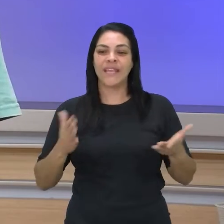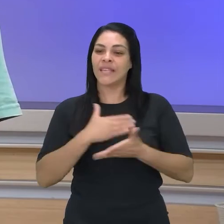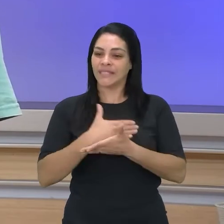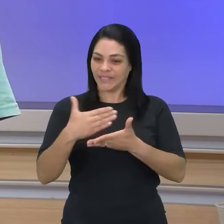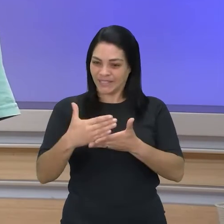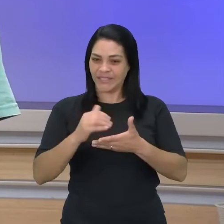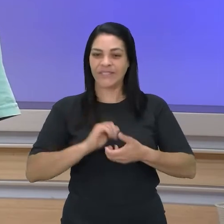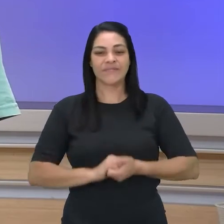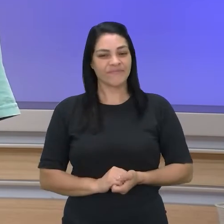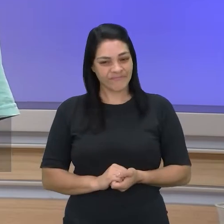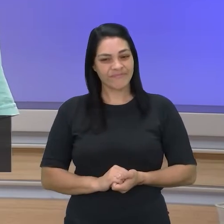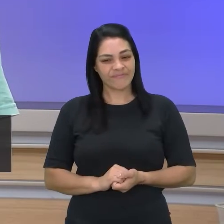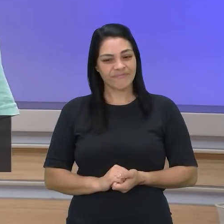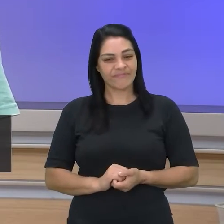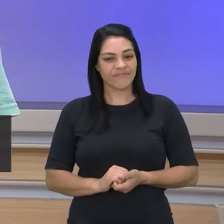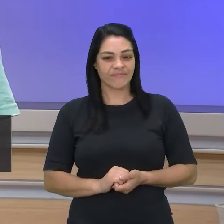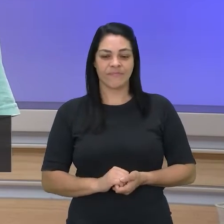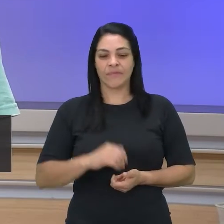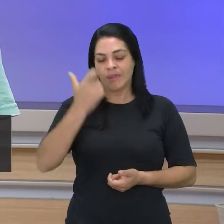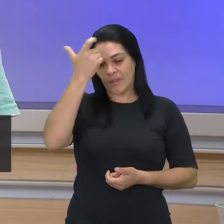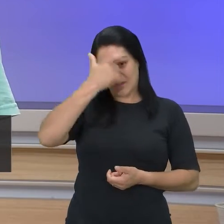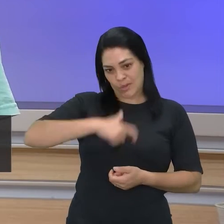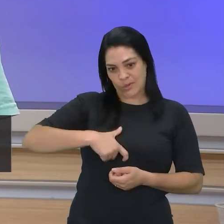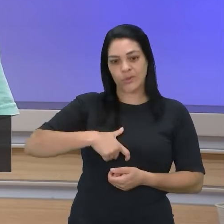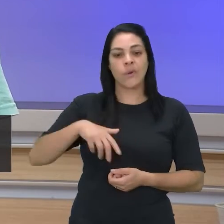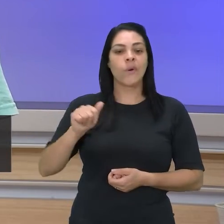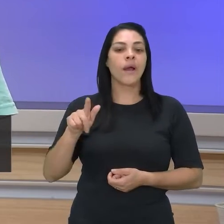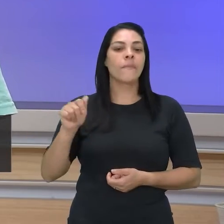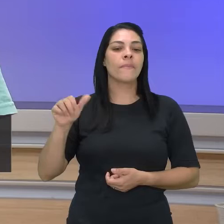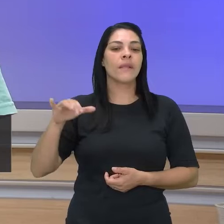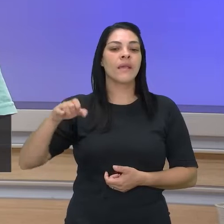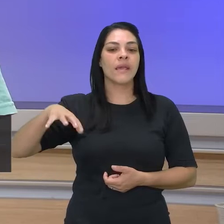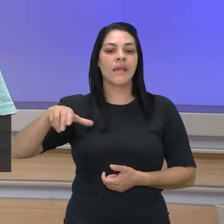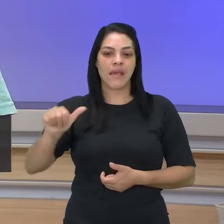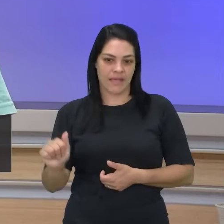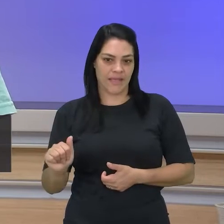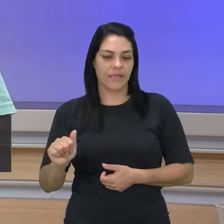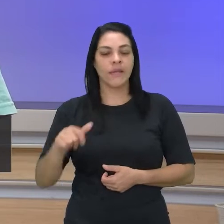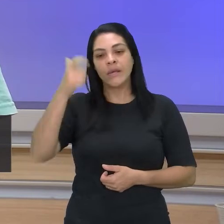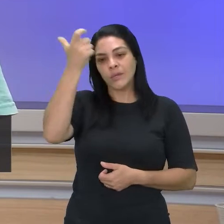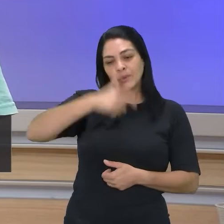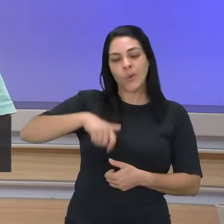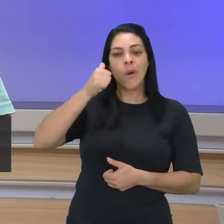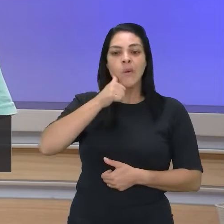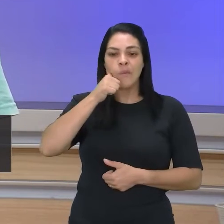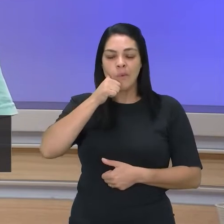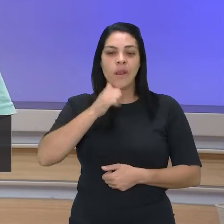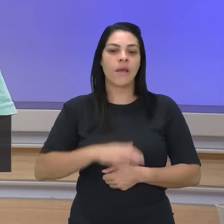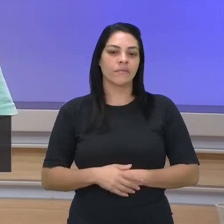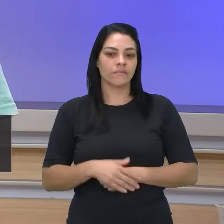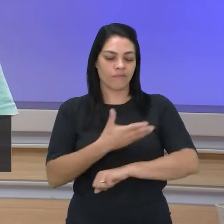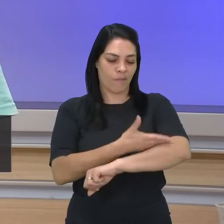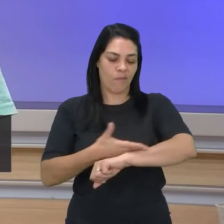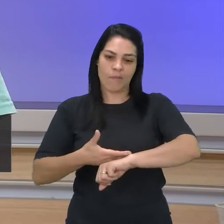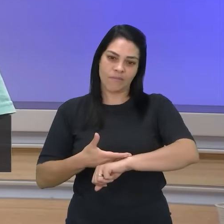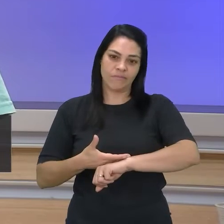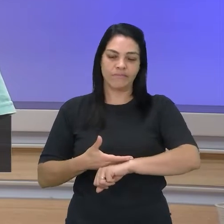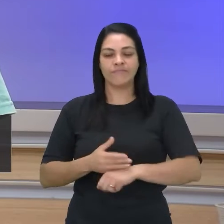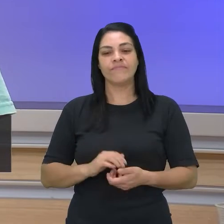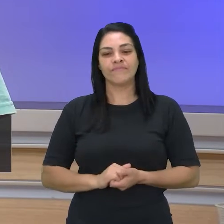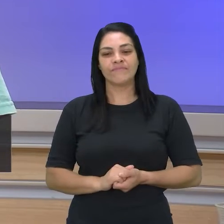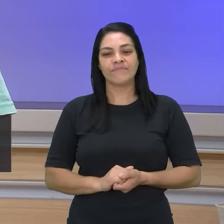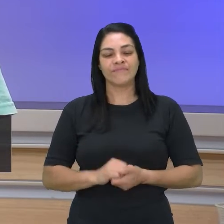iniciativa. Bom, eu me chamo Gabriela Ribeiro, eu sou uma mulher de pele não tão clara,